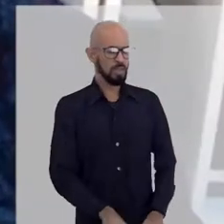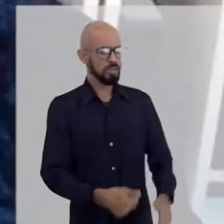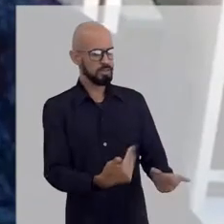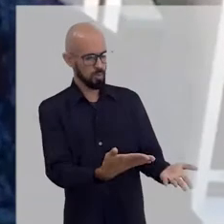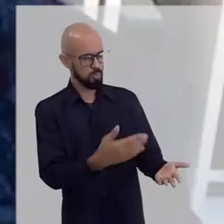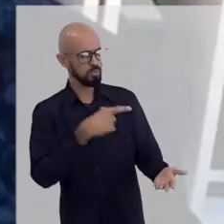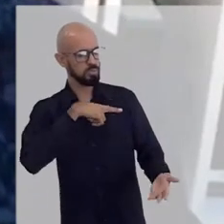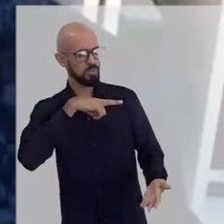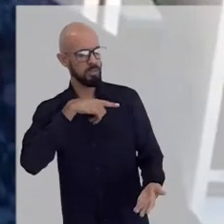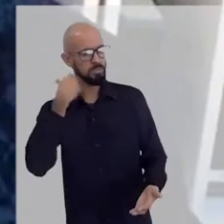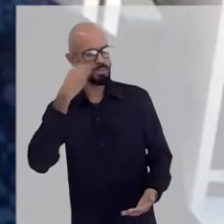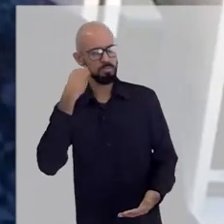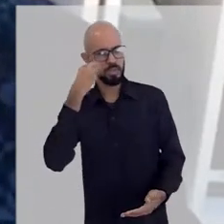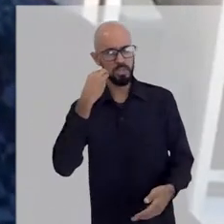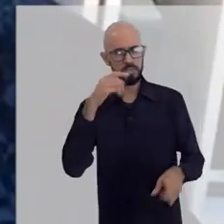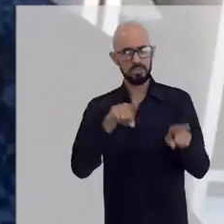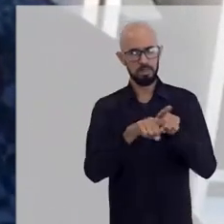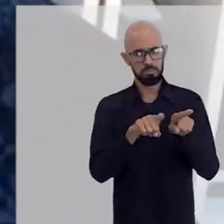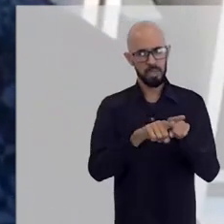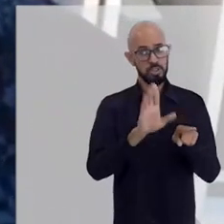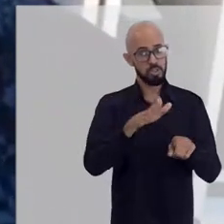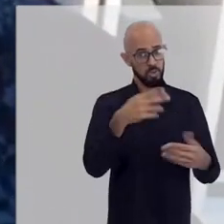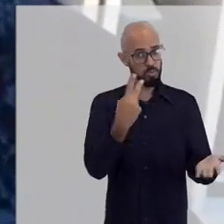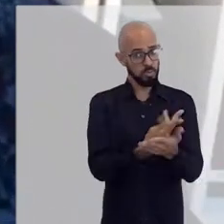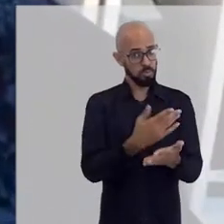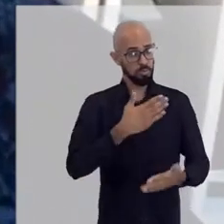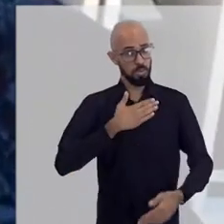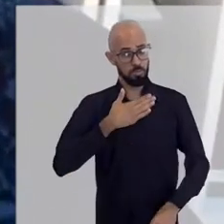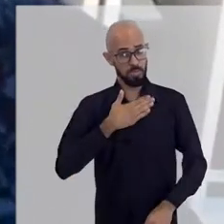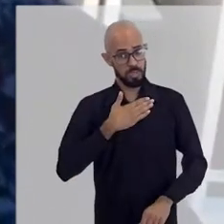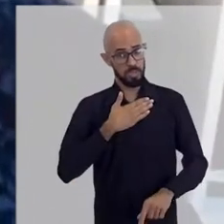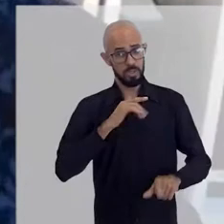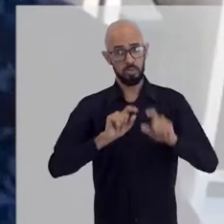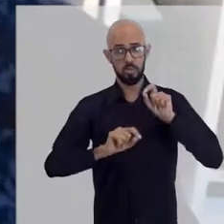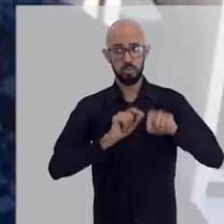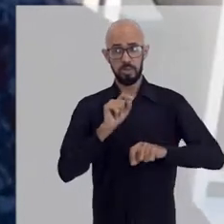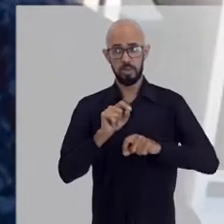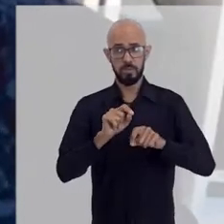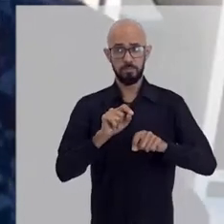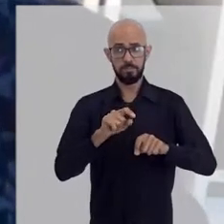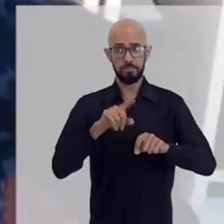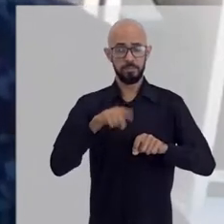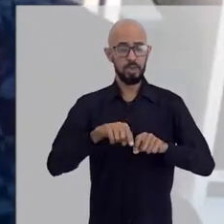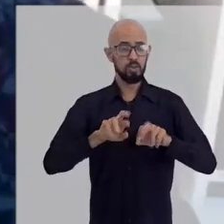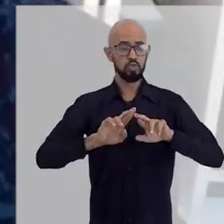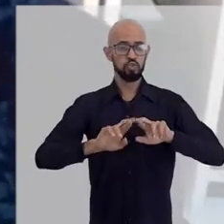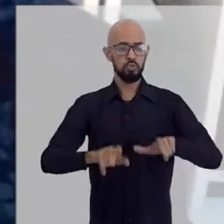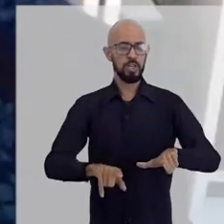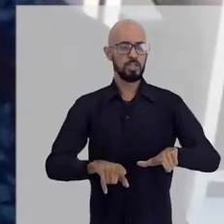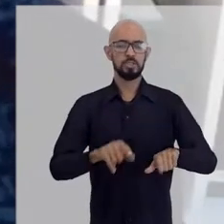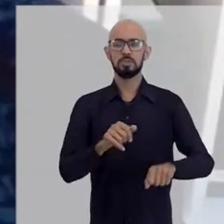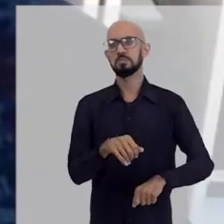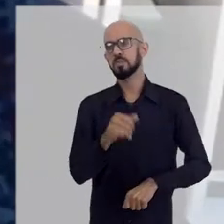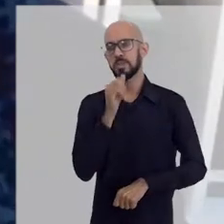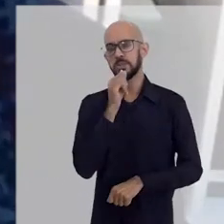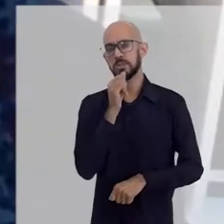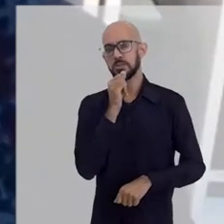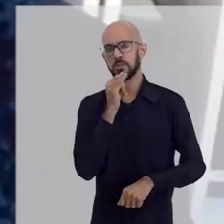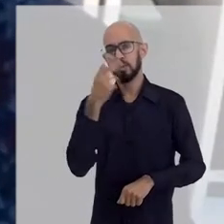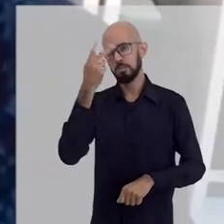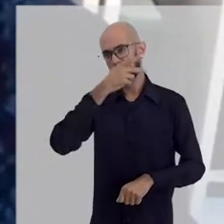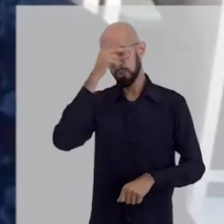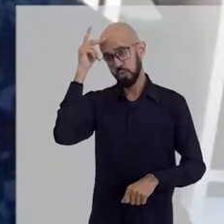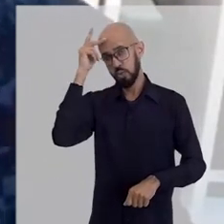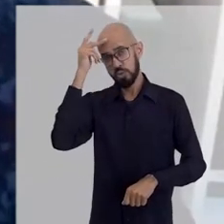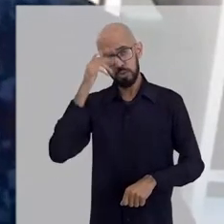existe também uma experiência, porque eu já passei algumas vezes, que é um lado contrário, sabe? Às vezes, situação ambivalente. Pessoas